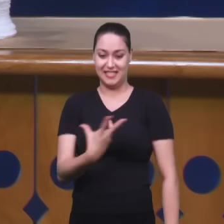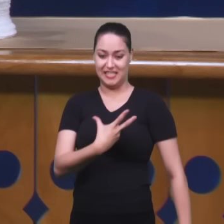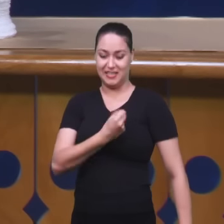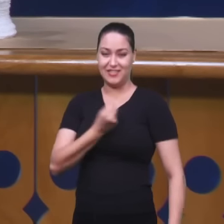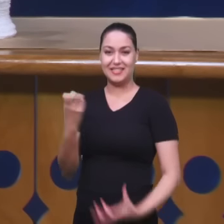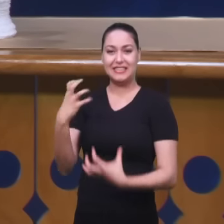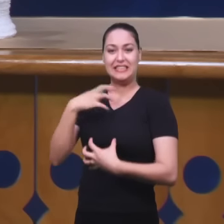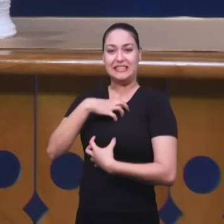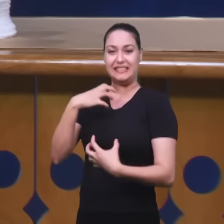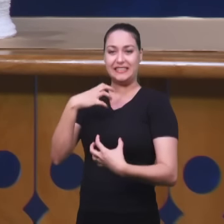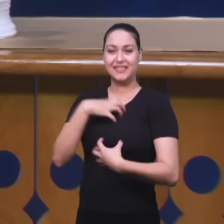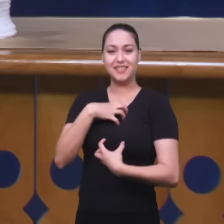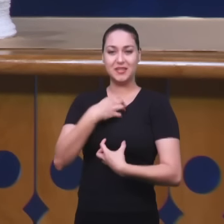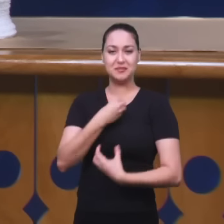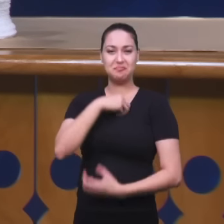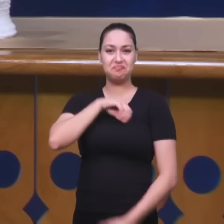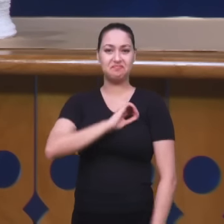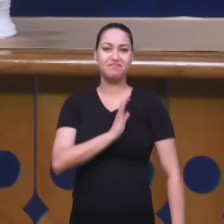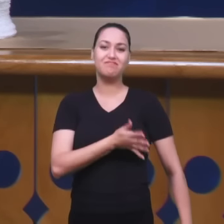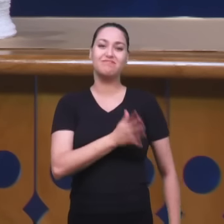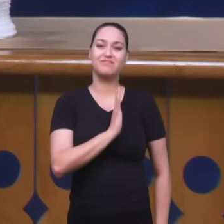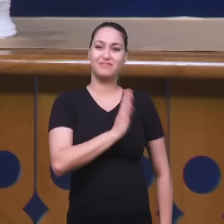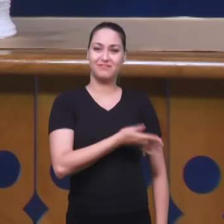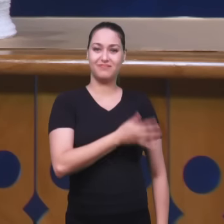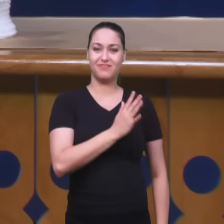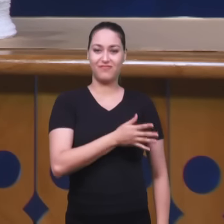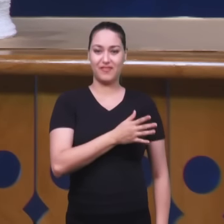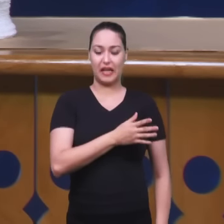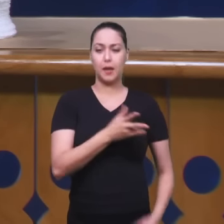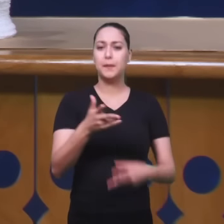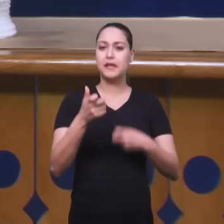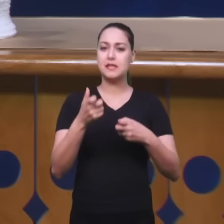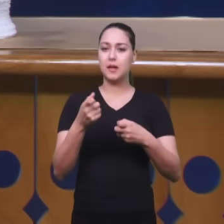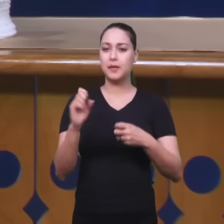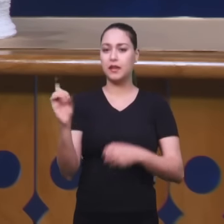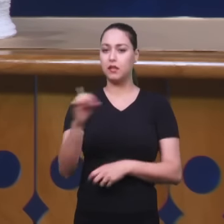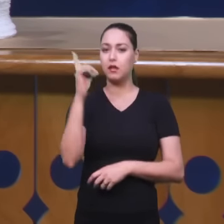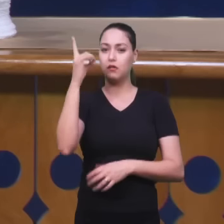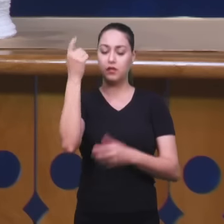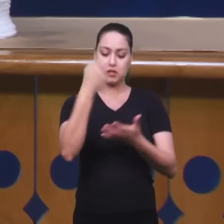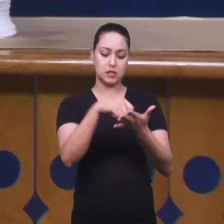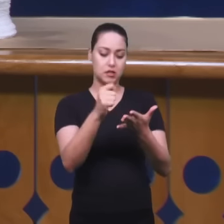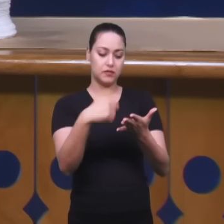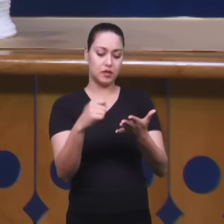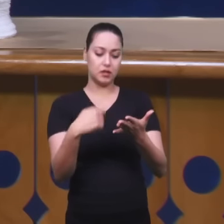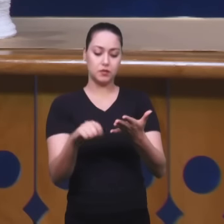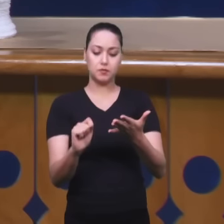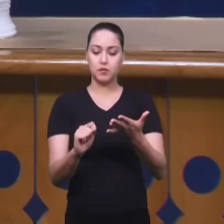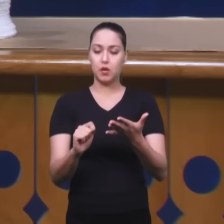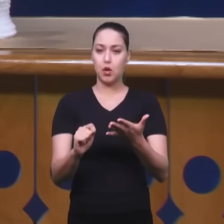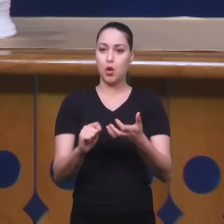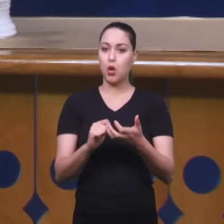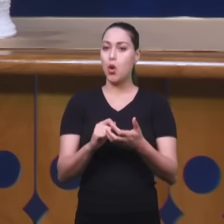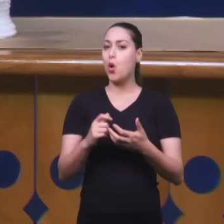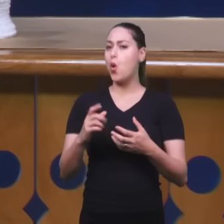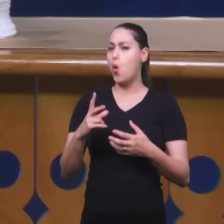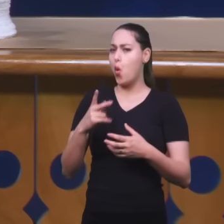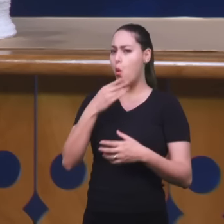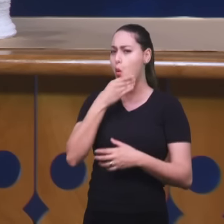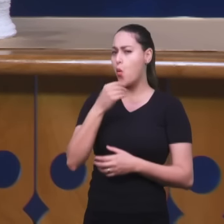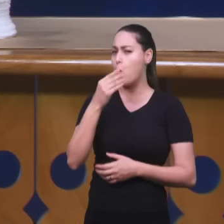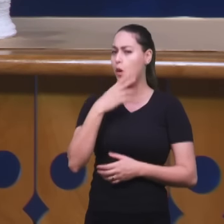Veja O reconhecimento Do salmista Era Davi Quem estava falando Um homem de guerras Um homem